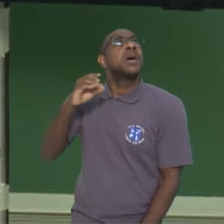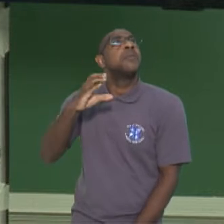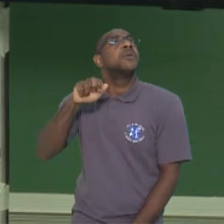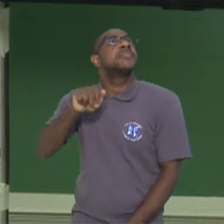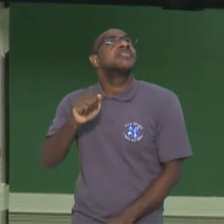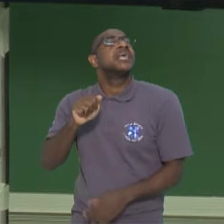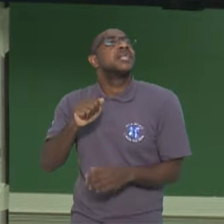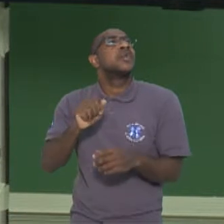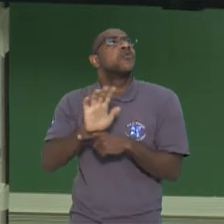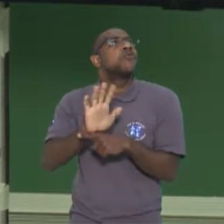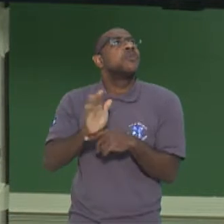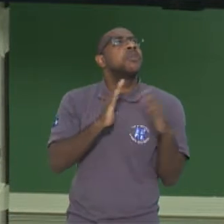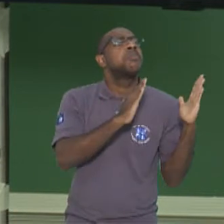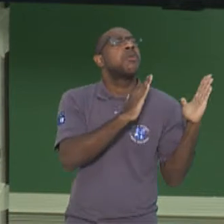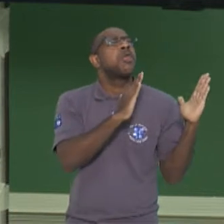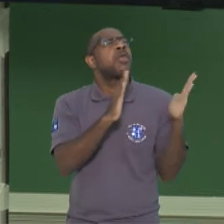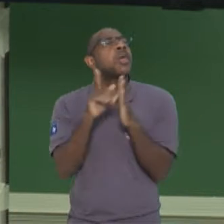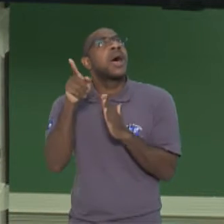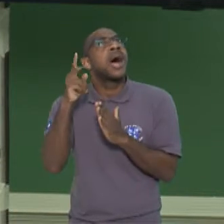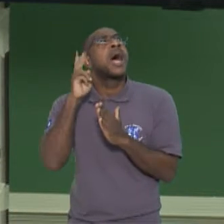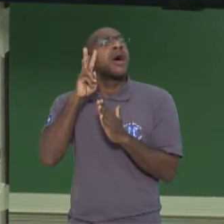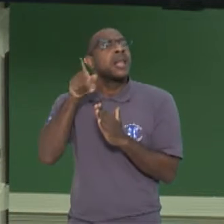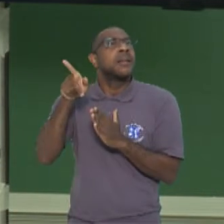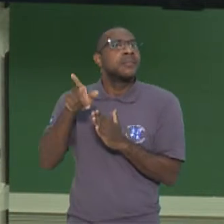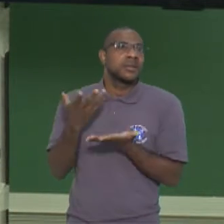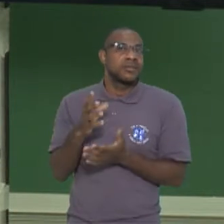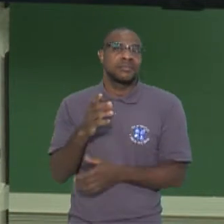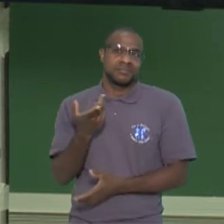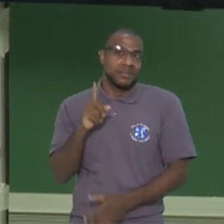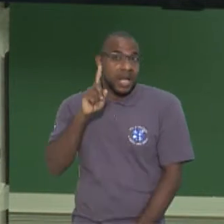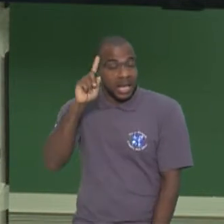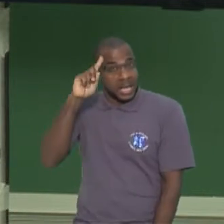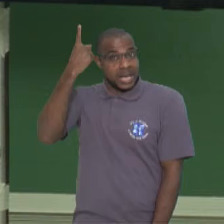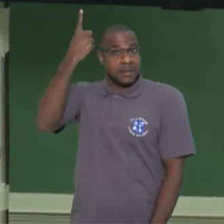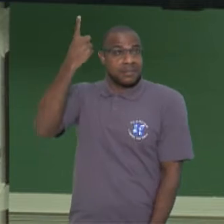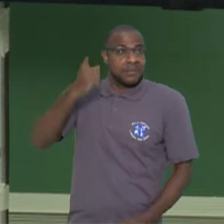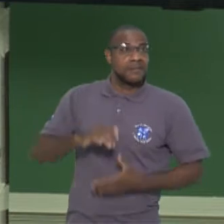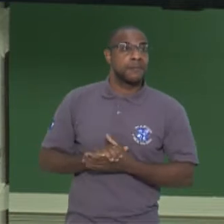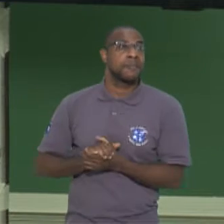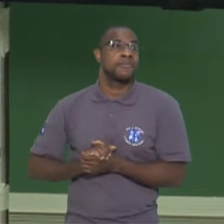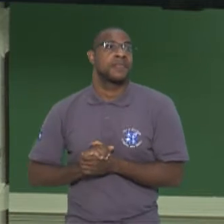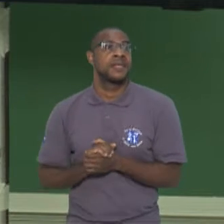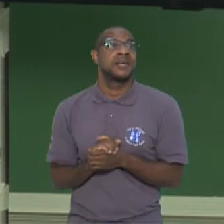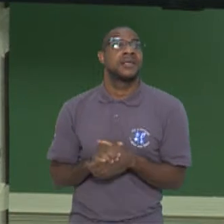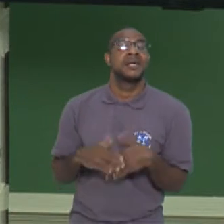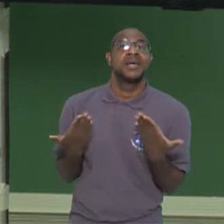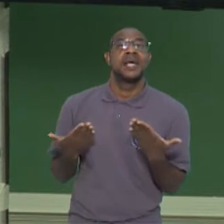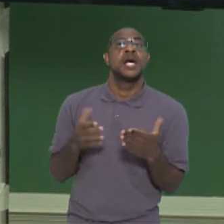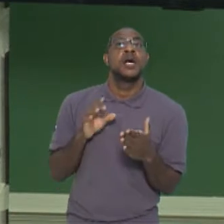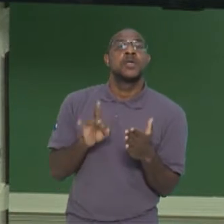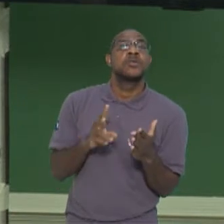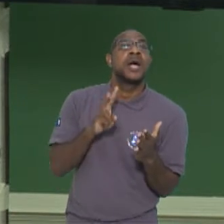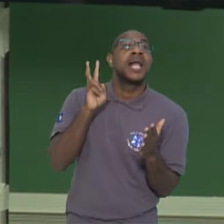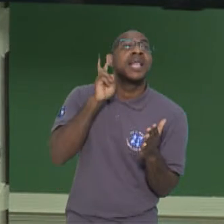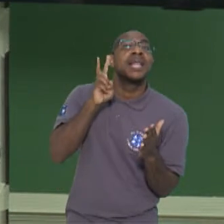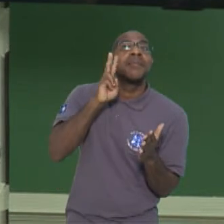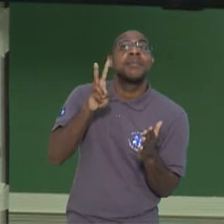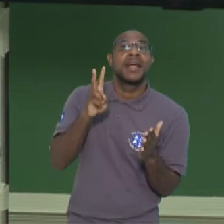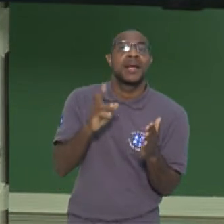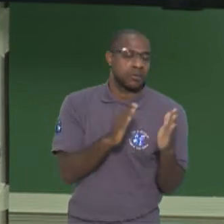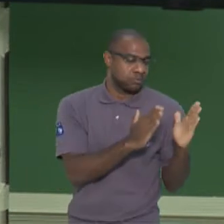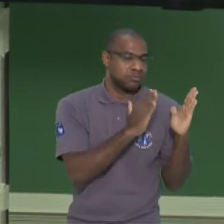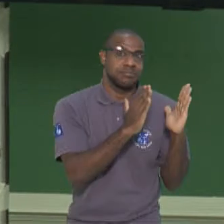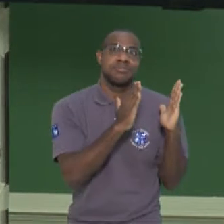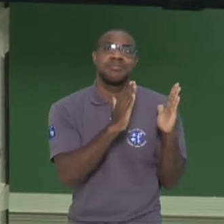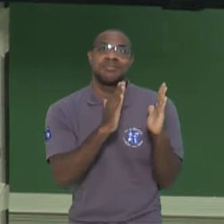sendo referenciado quando se torna um clássico, se torna uma referência, vai sendo lembrado em diversas outras